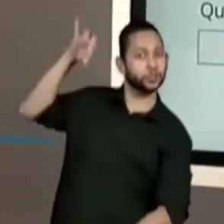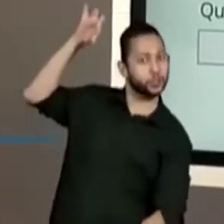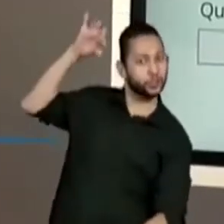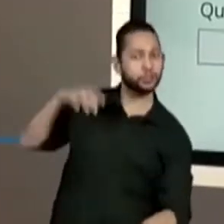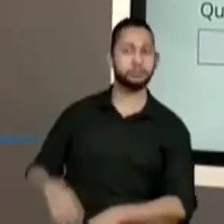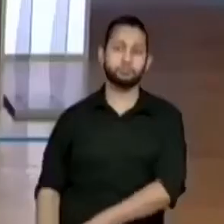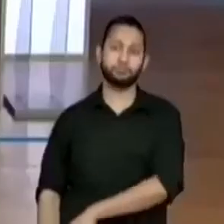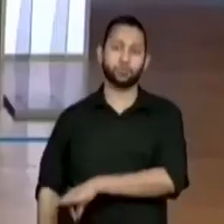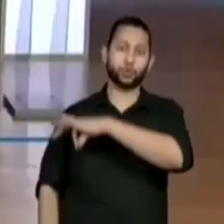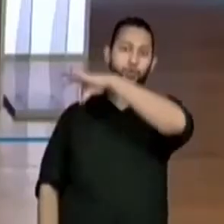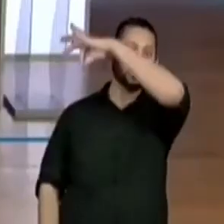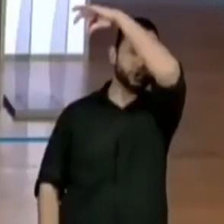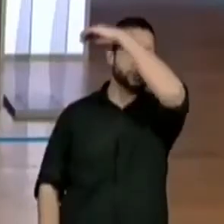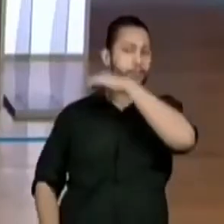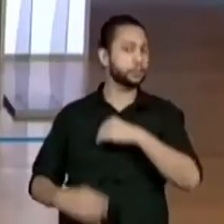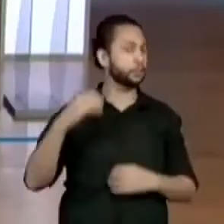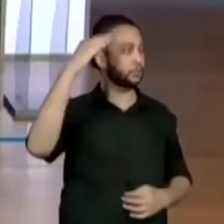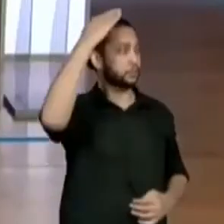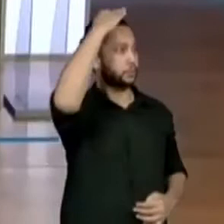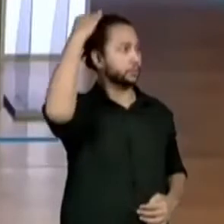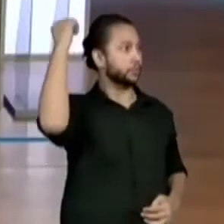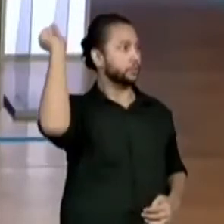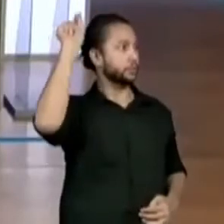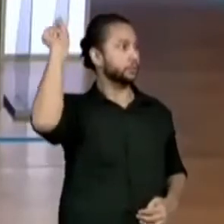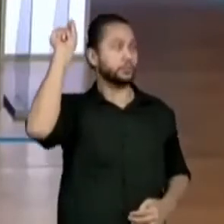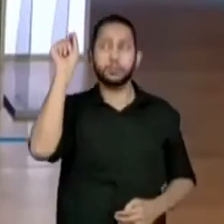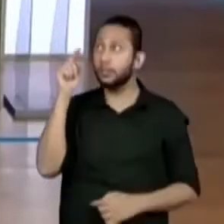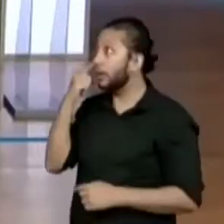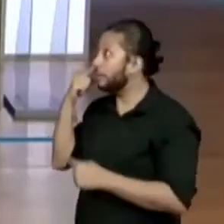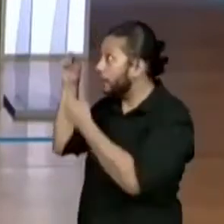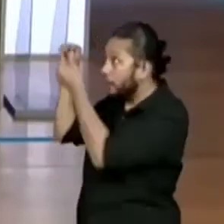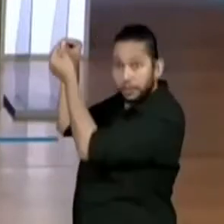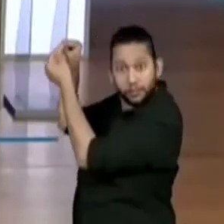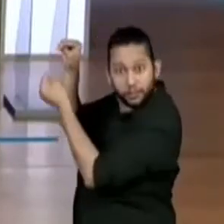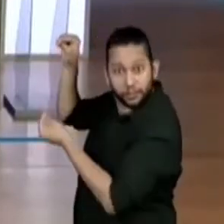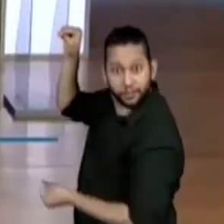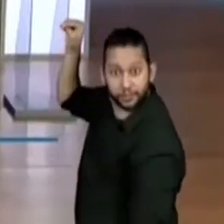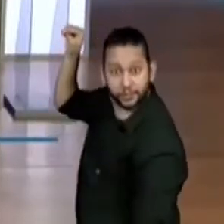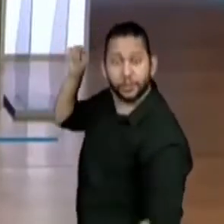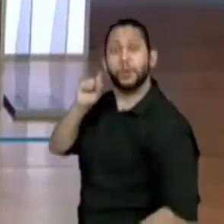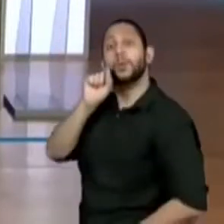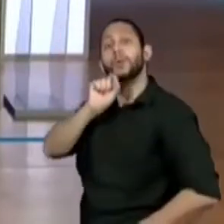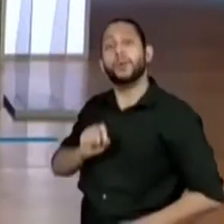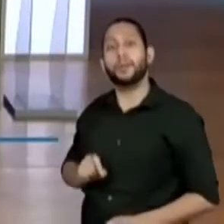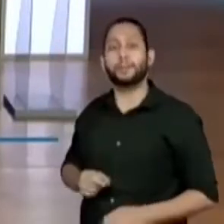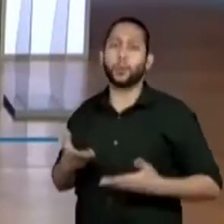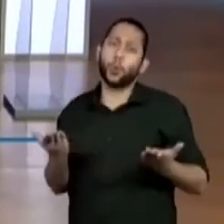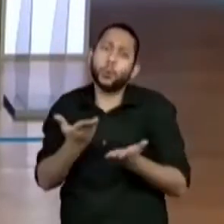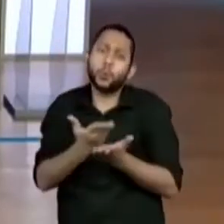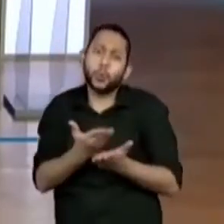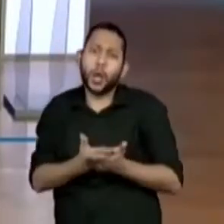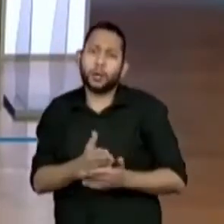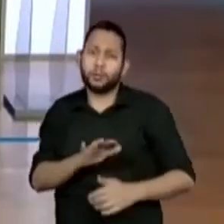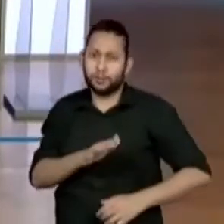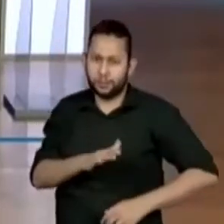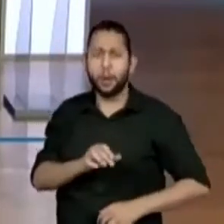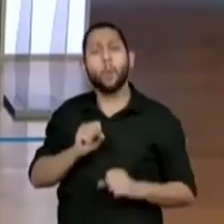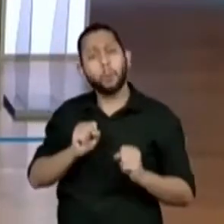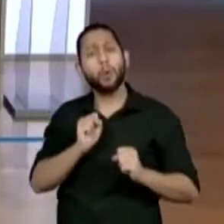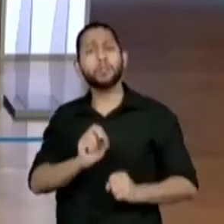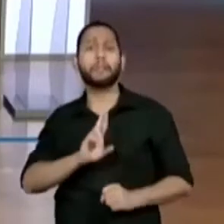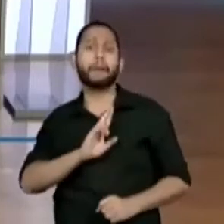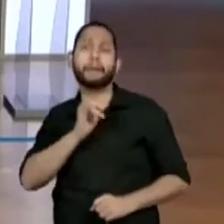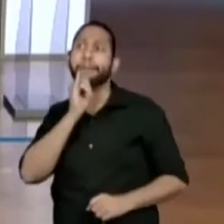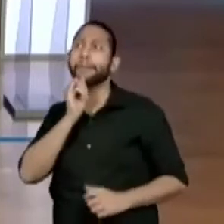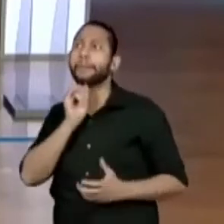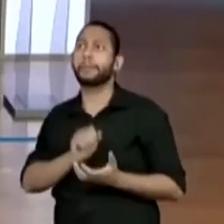E aí? Mais ou menos, né? Porque às vezes também não tem o valor exato, mas como é uma aula de estimativa, pode falar o valor aproximado.